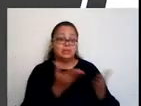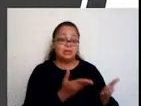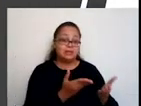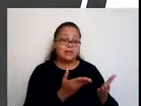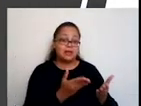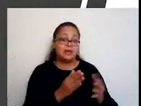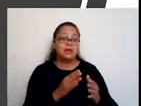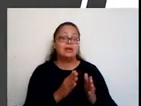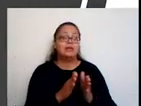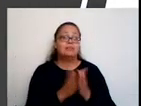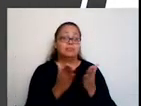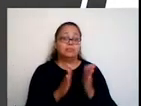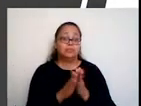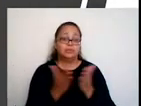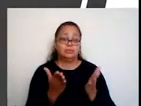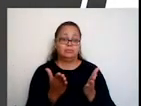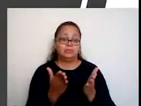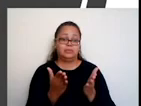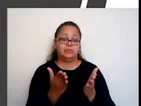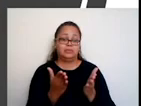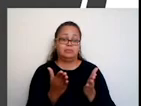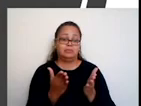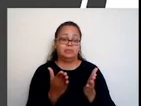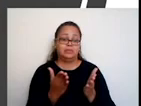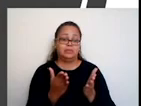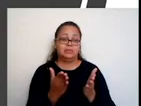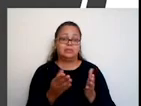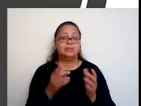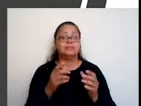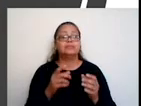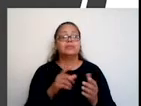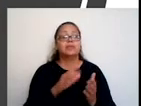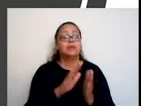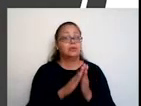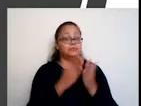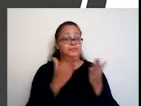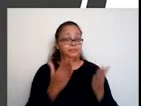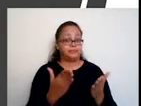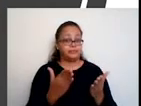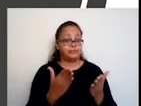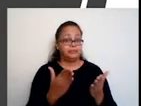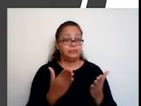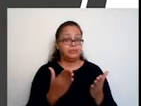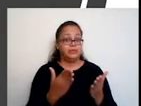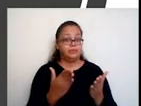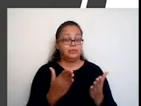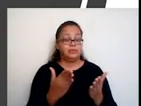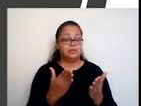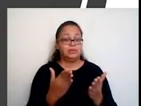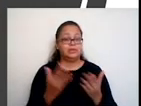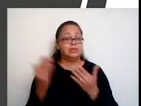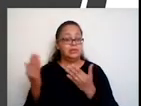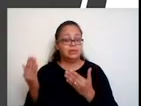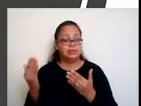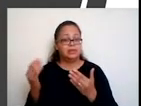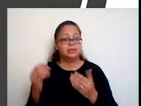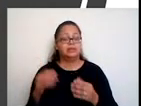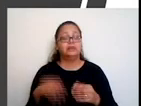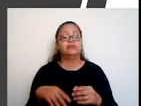vocês. Esta imagem é de uma capa de um cordel, né, que é simpático ao cangaço.